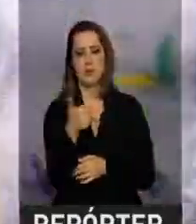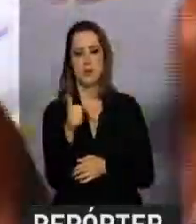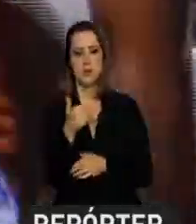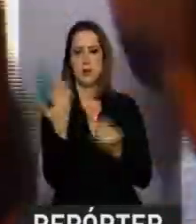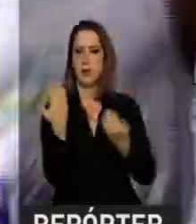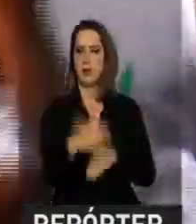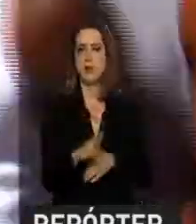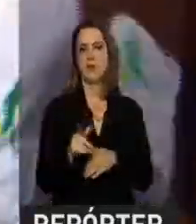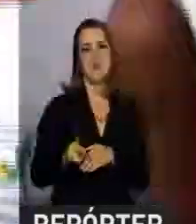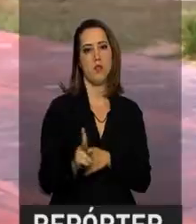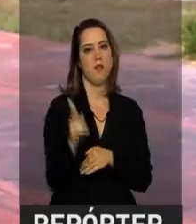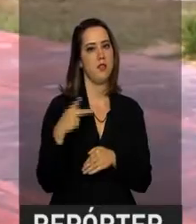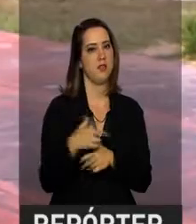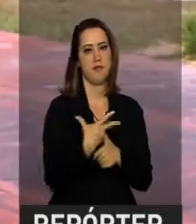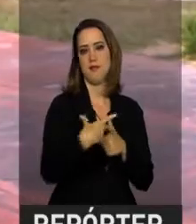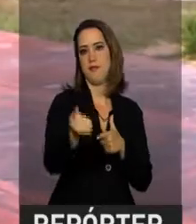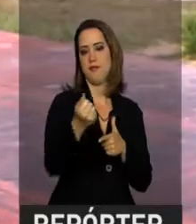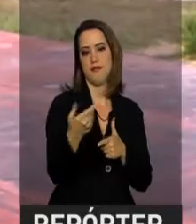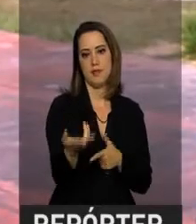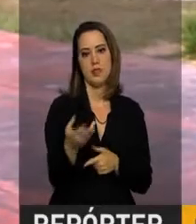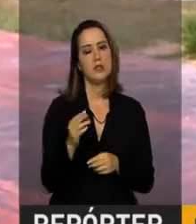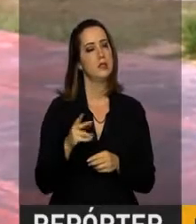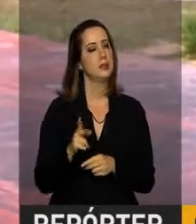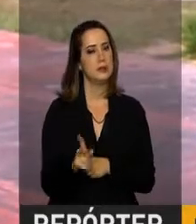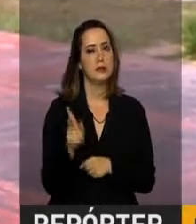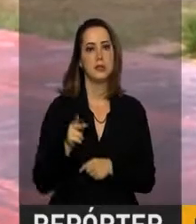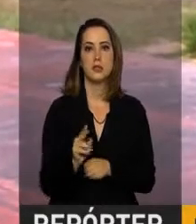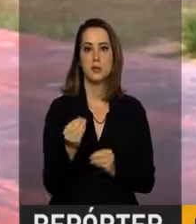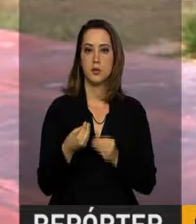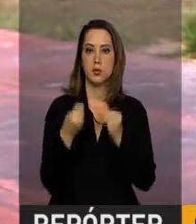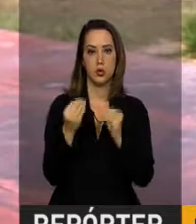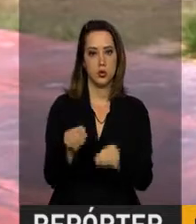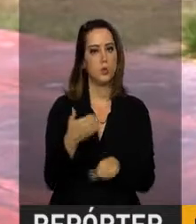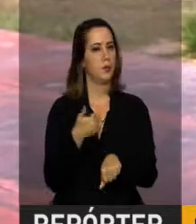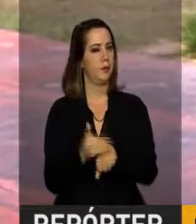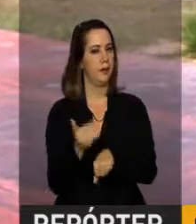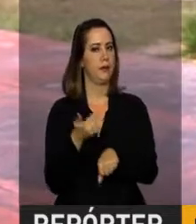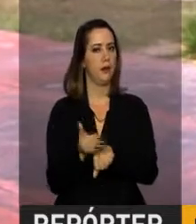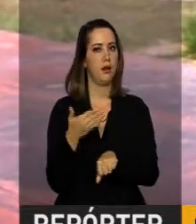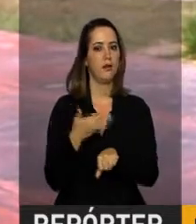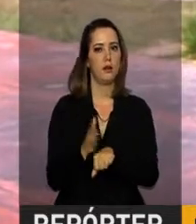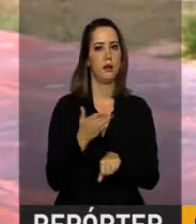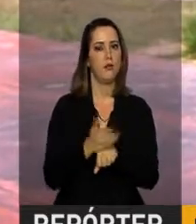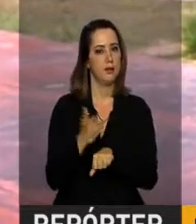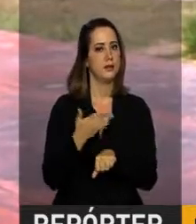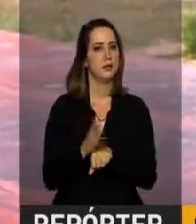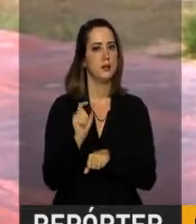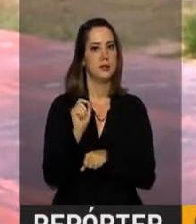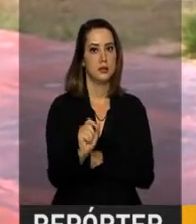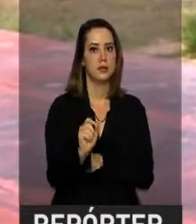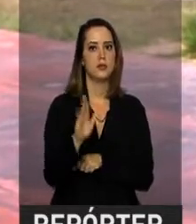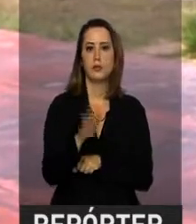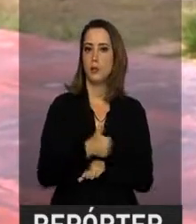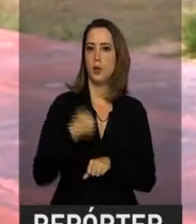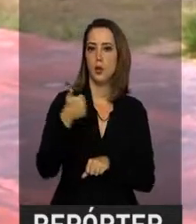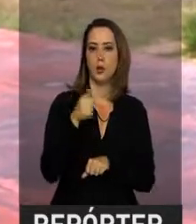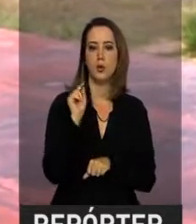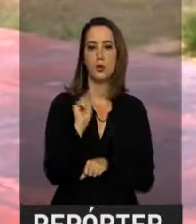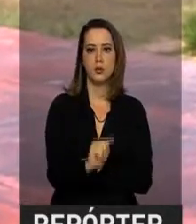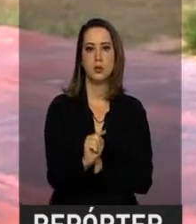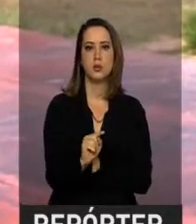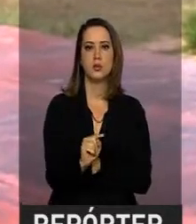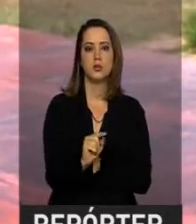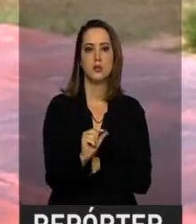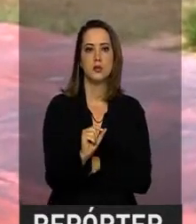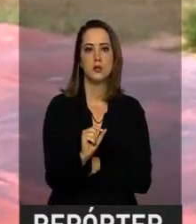que seria campeão todo momento nós passamos para ele a questão do treinamento é melhorar a técnica fazer o possível para que só